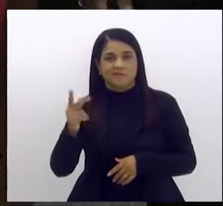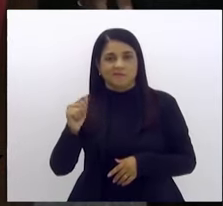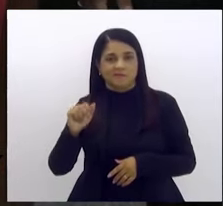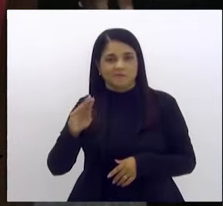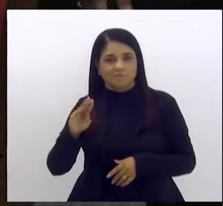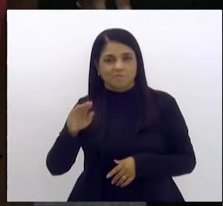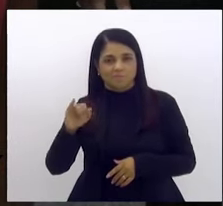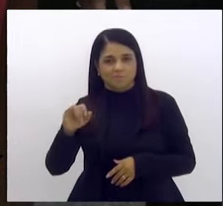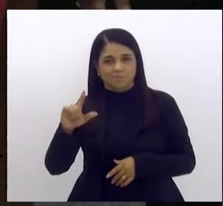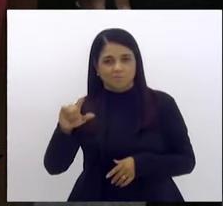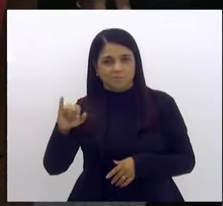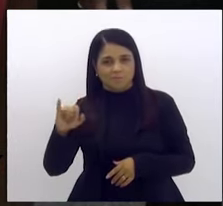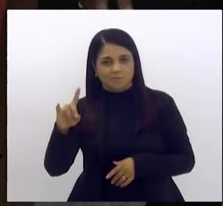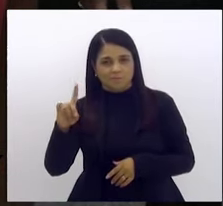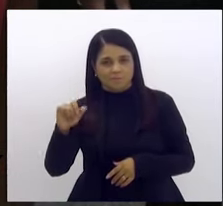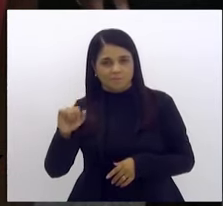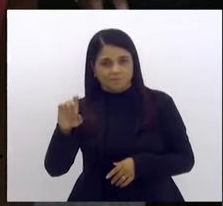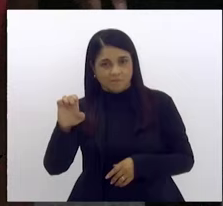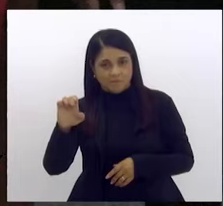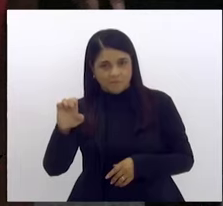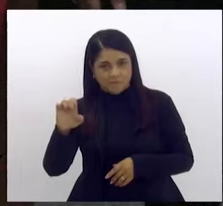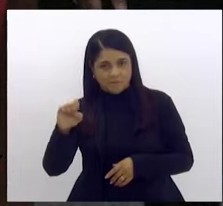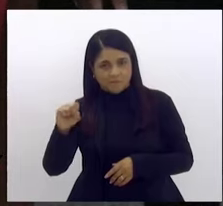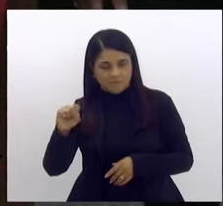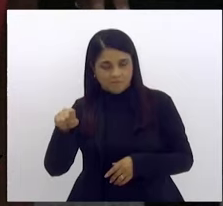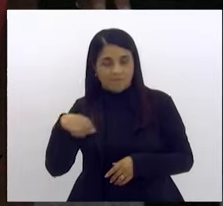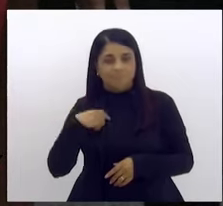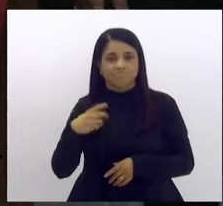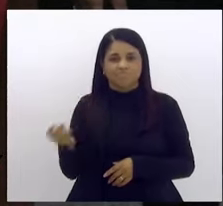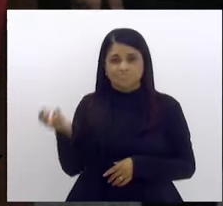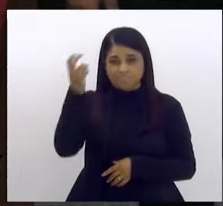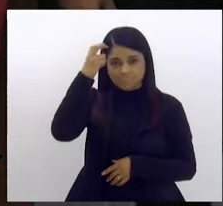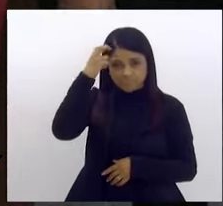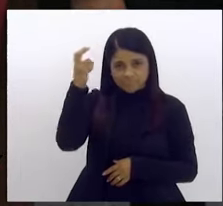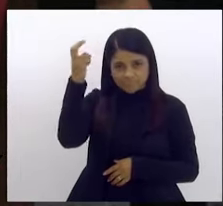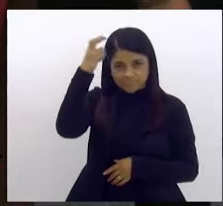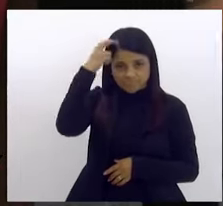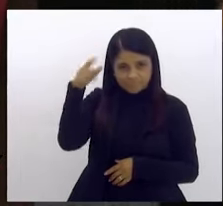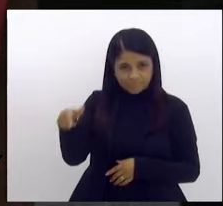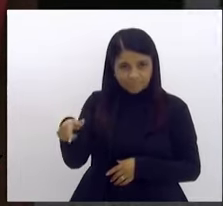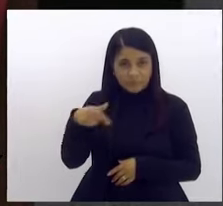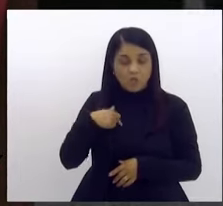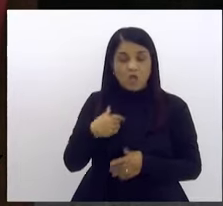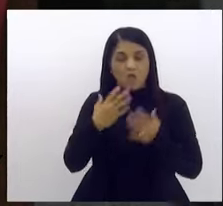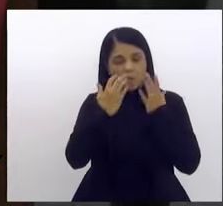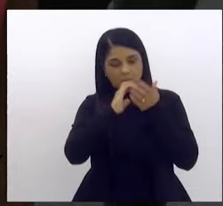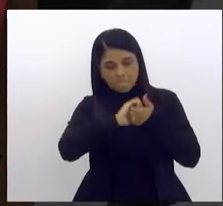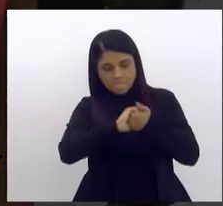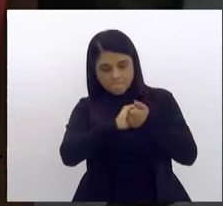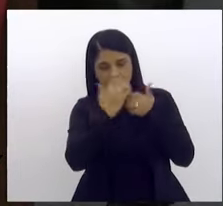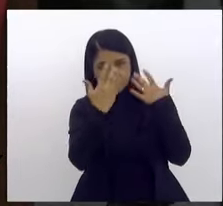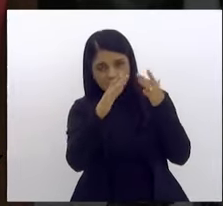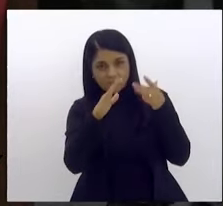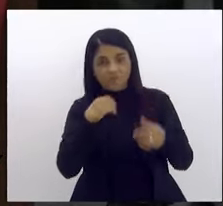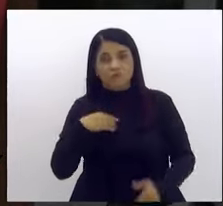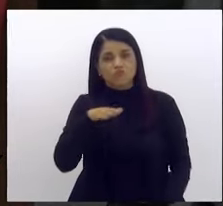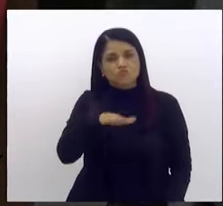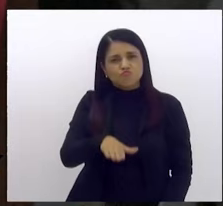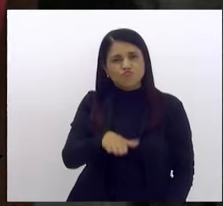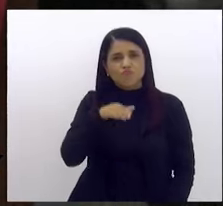presidente, eu quero aproveitar esse momento para parabenizar o pequeno Adriano Álvaro de